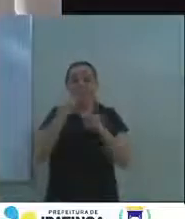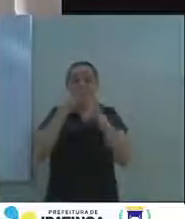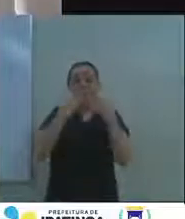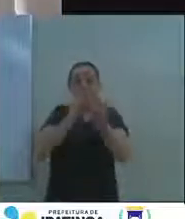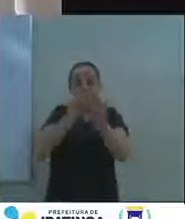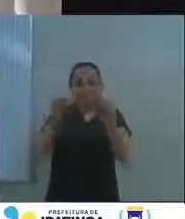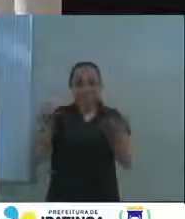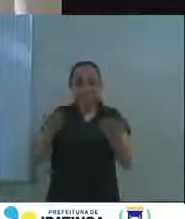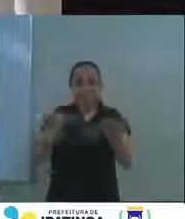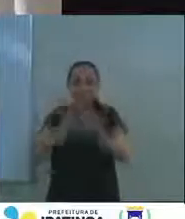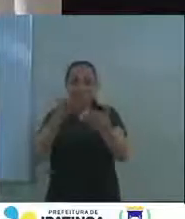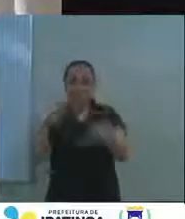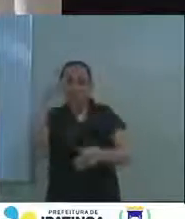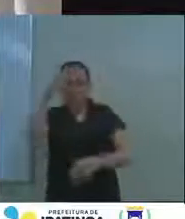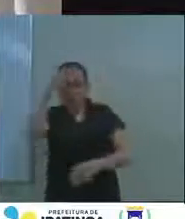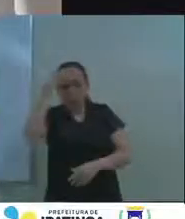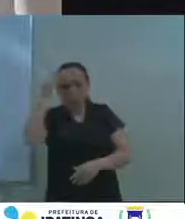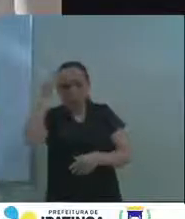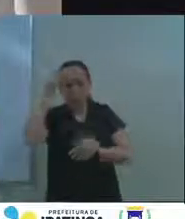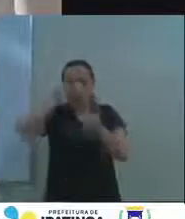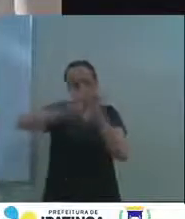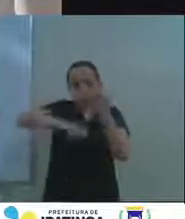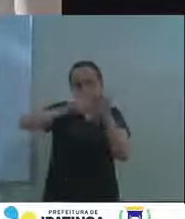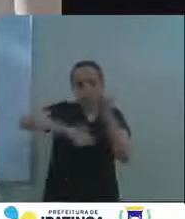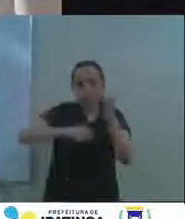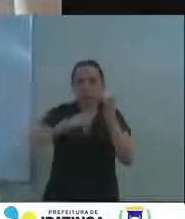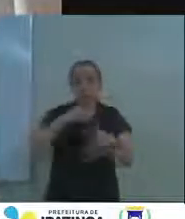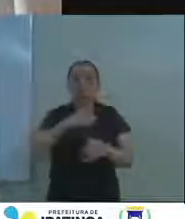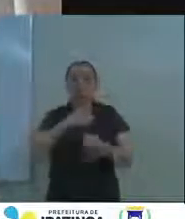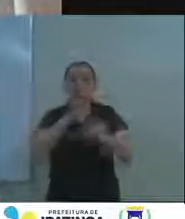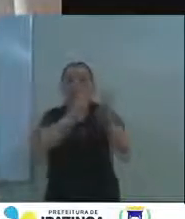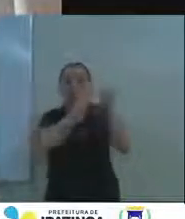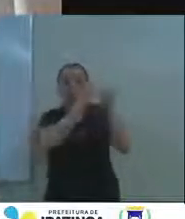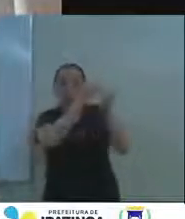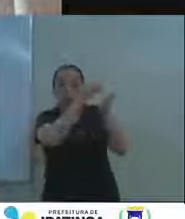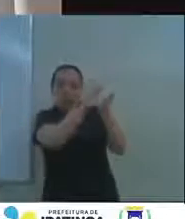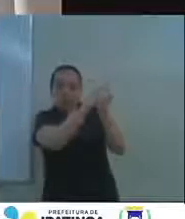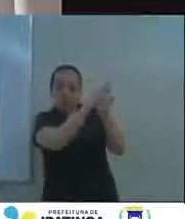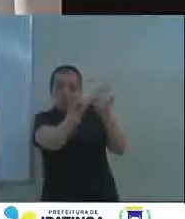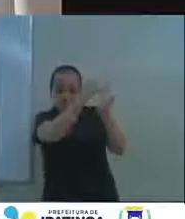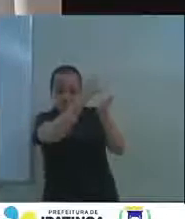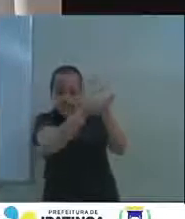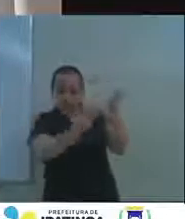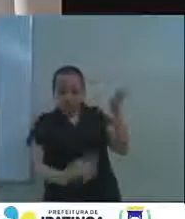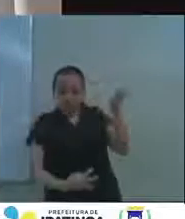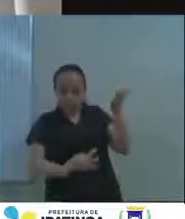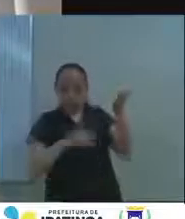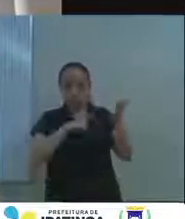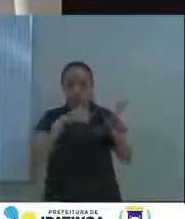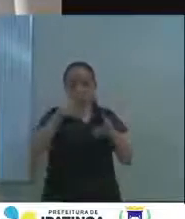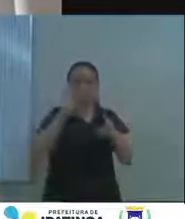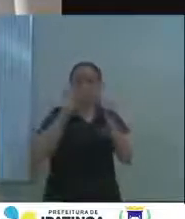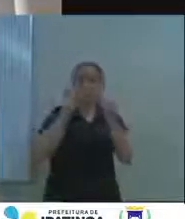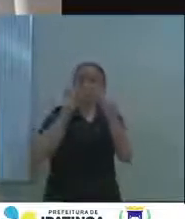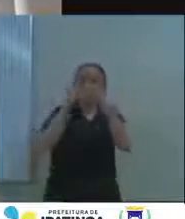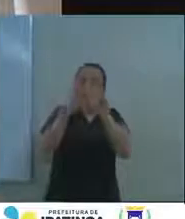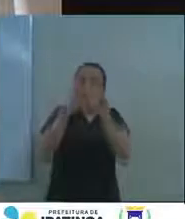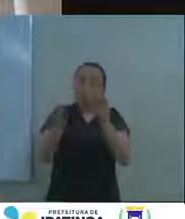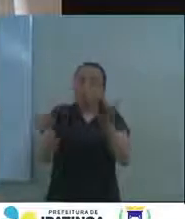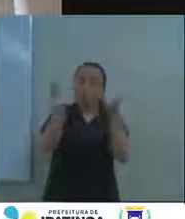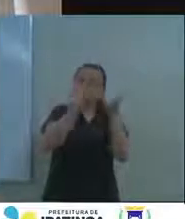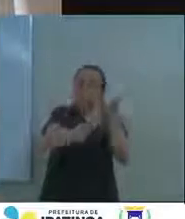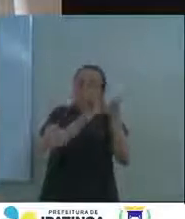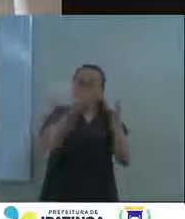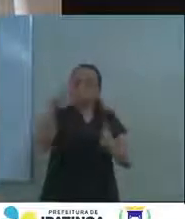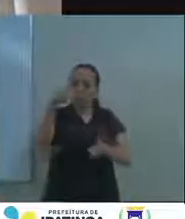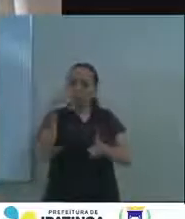Pessoal, não esqueçam de assinar a lista de presença, tá no link aí, tem muita gente que não assinou. Por gentileza,